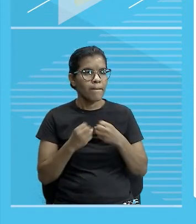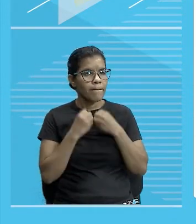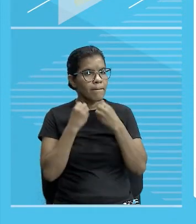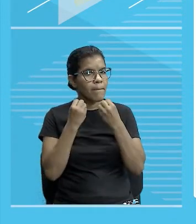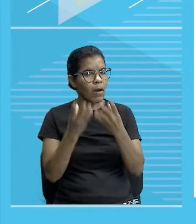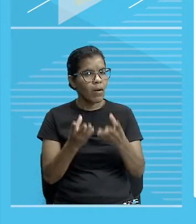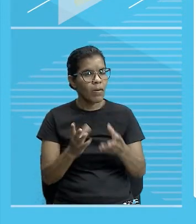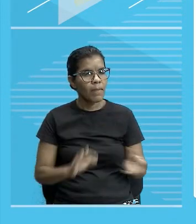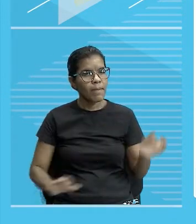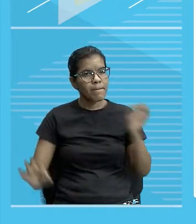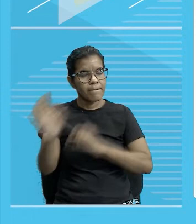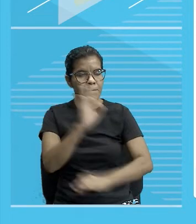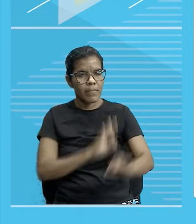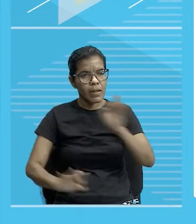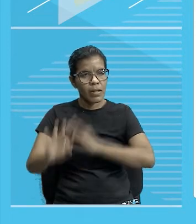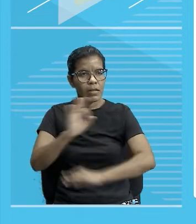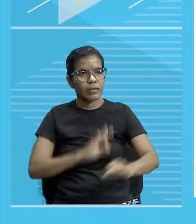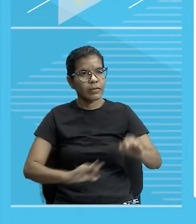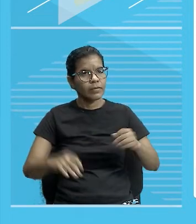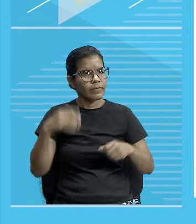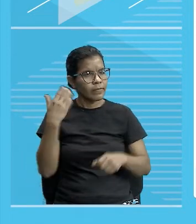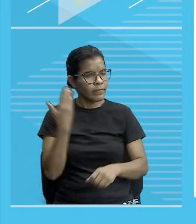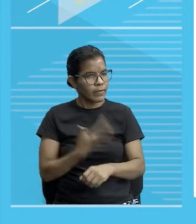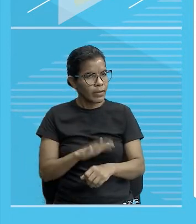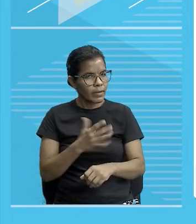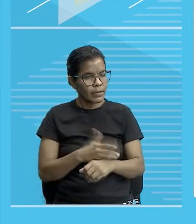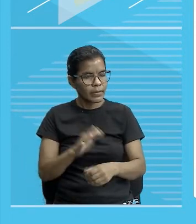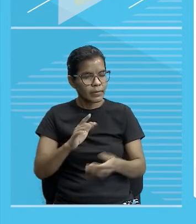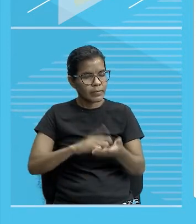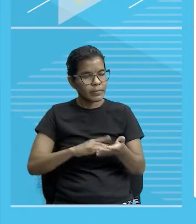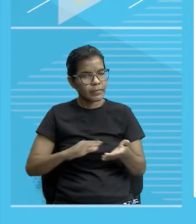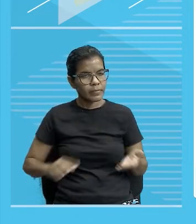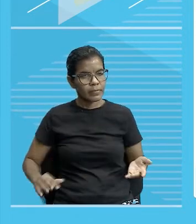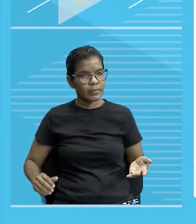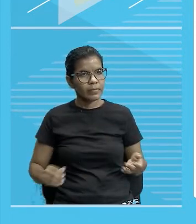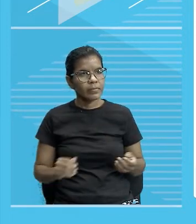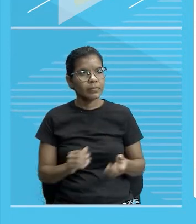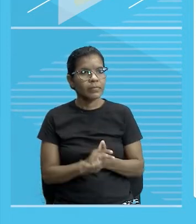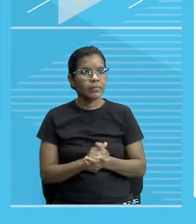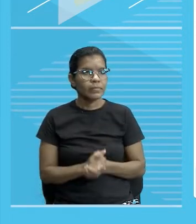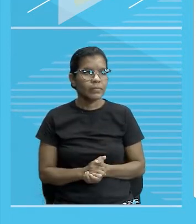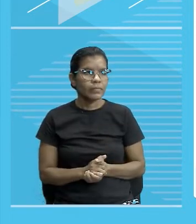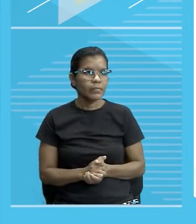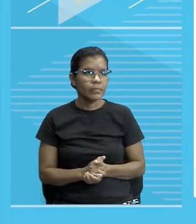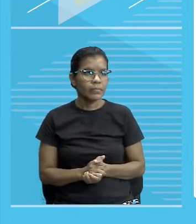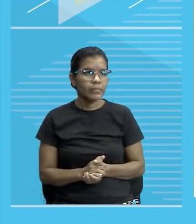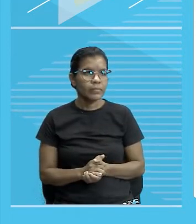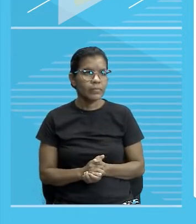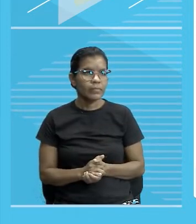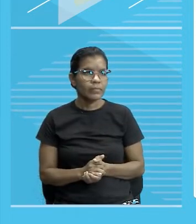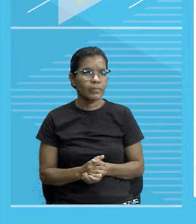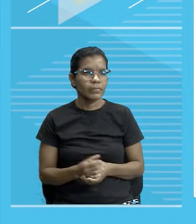plano executar Essas atividades de maneira assertiva